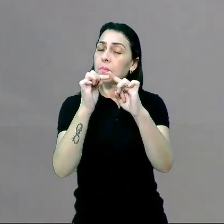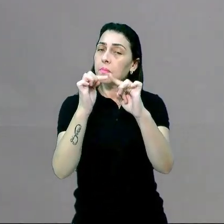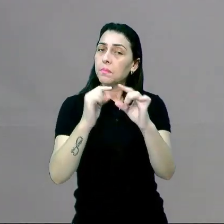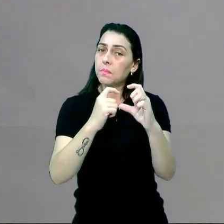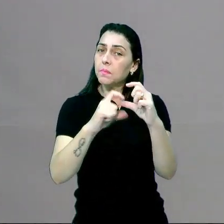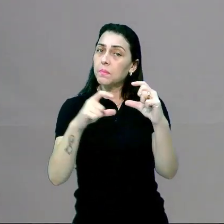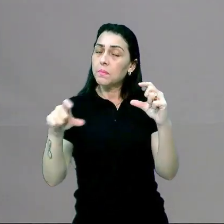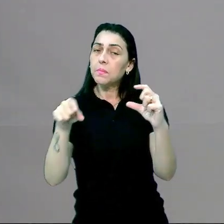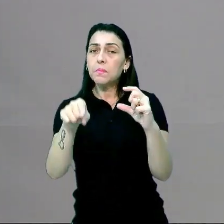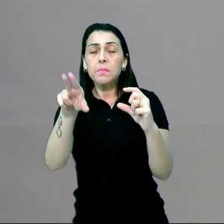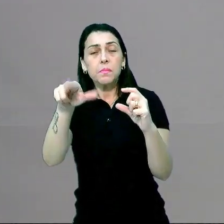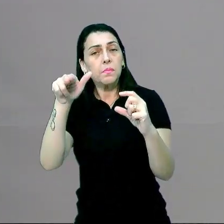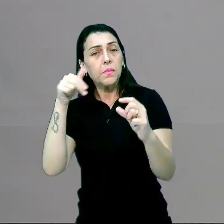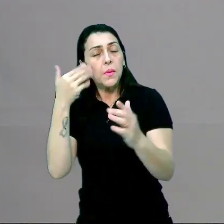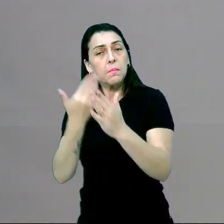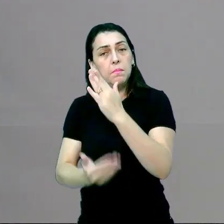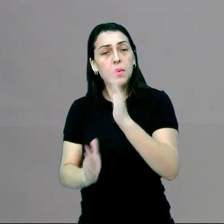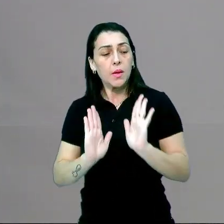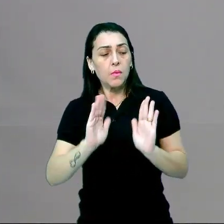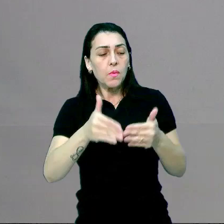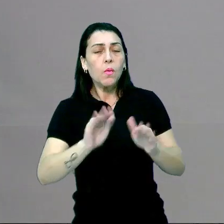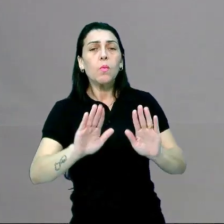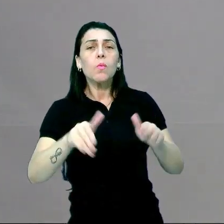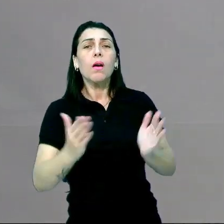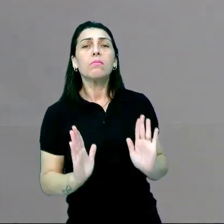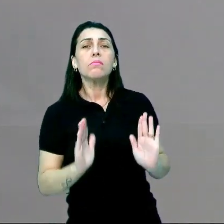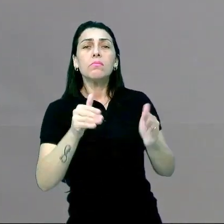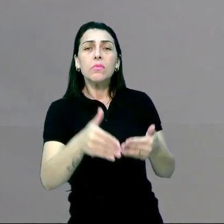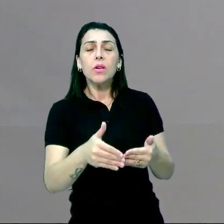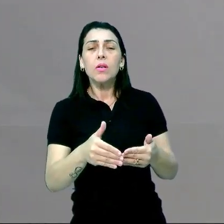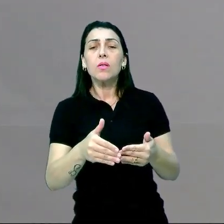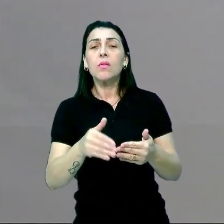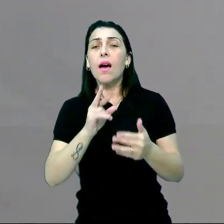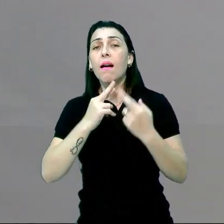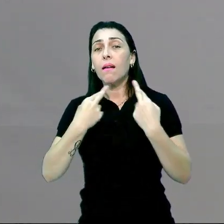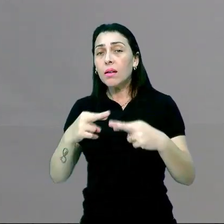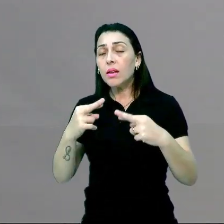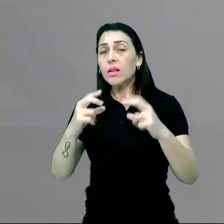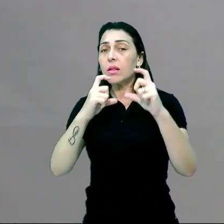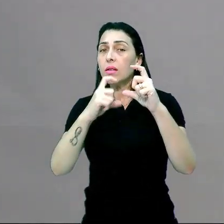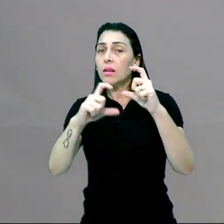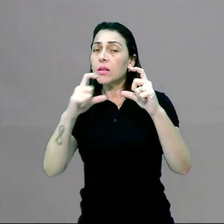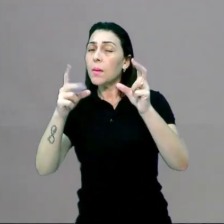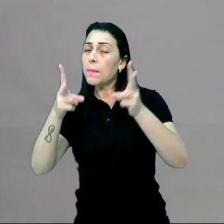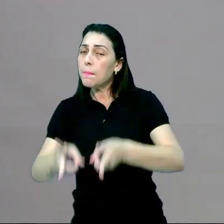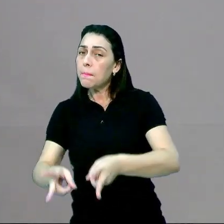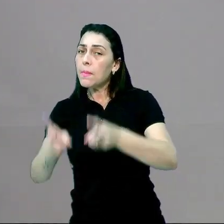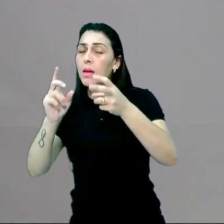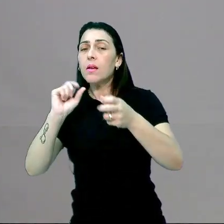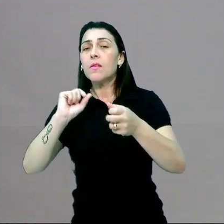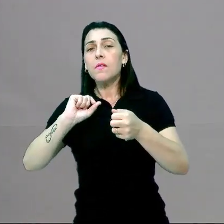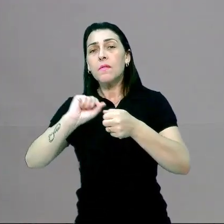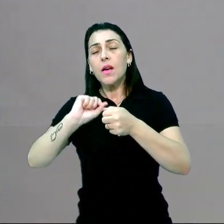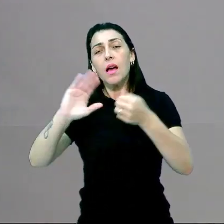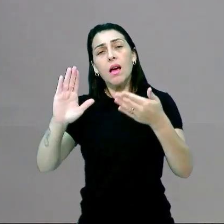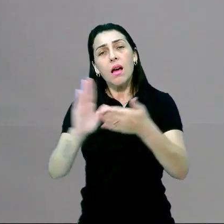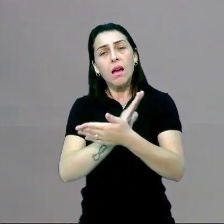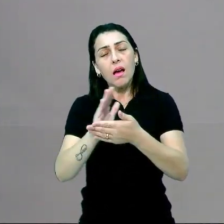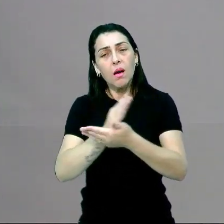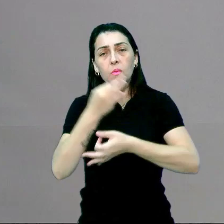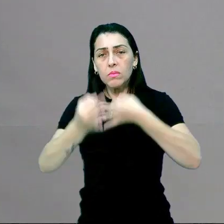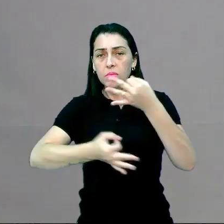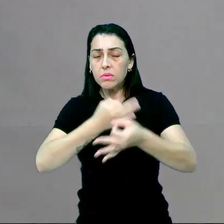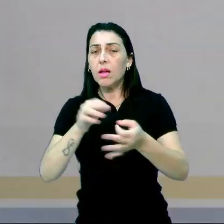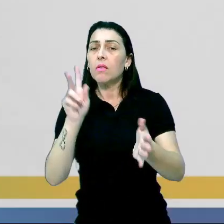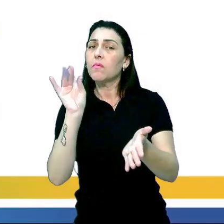tirinha. E você nunca deve perder o seu foco. Qual é o foco? A crítica da tirinha. Observe que ele faz alguns comentários reais acerca